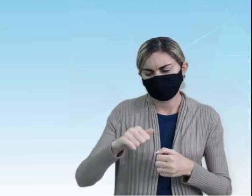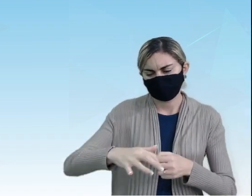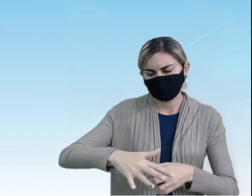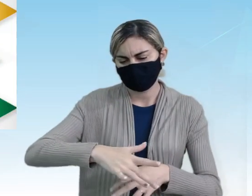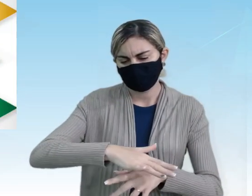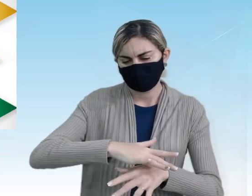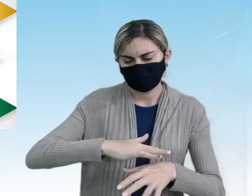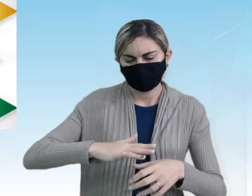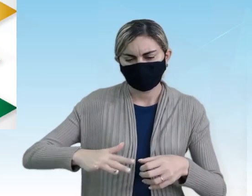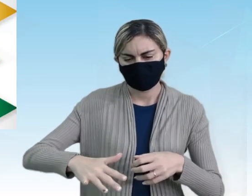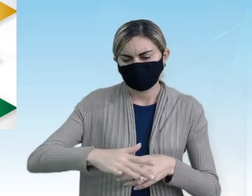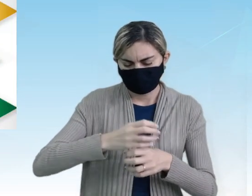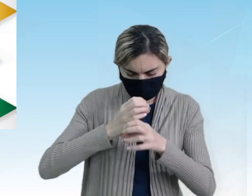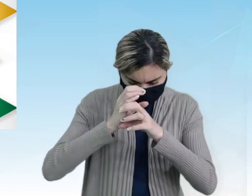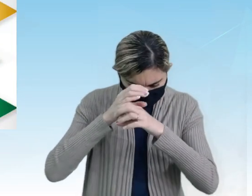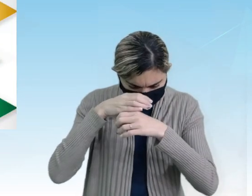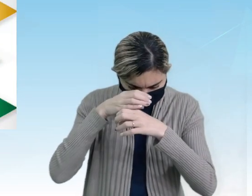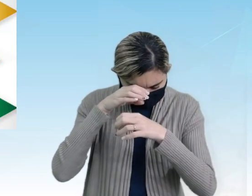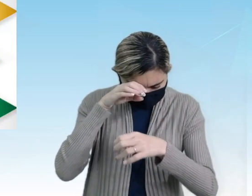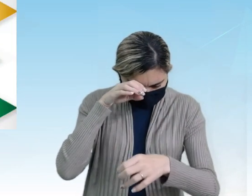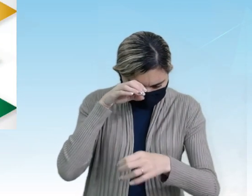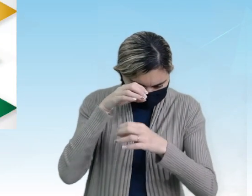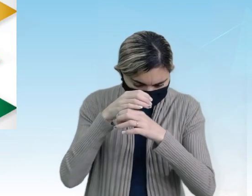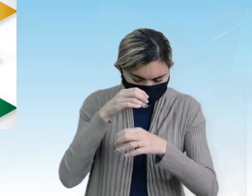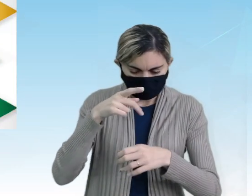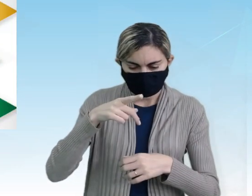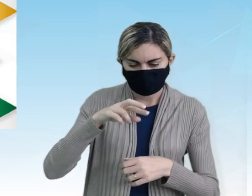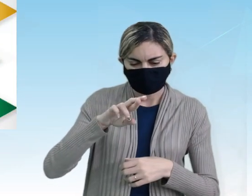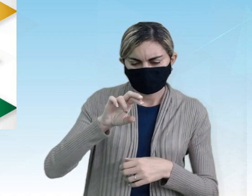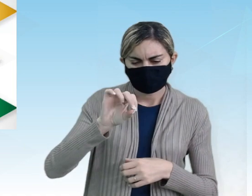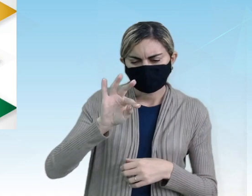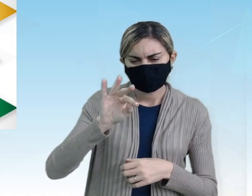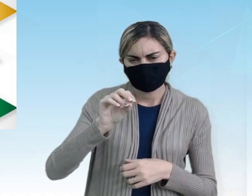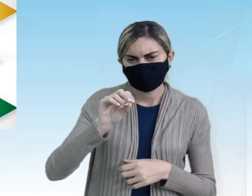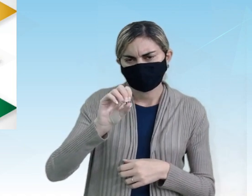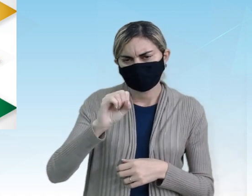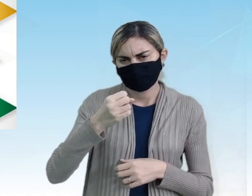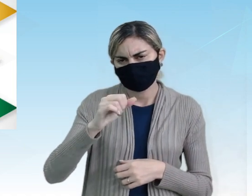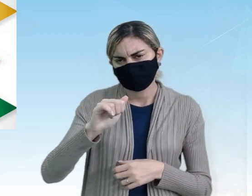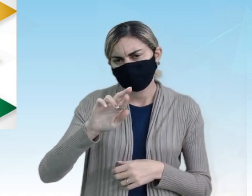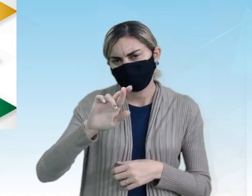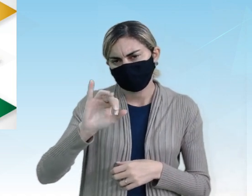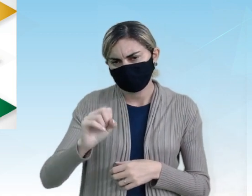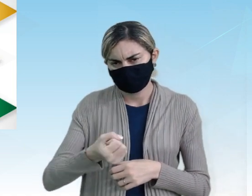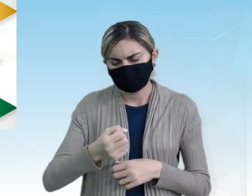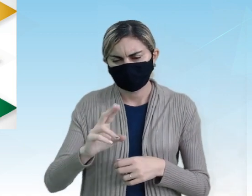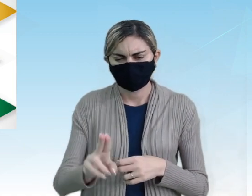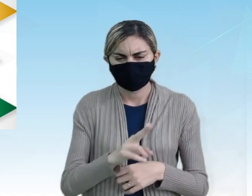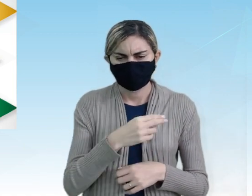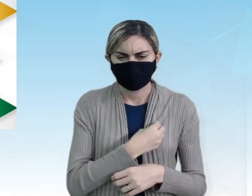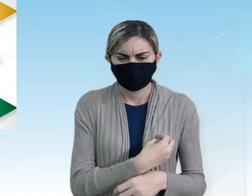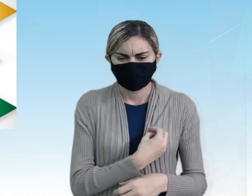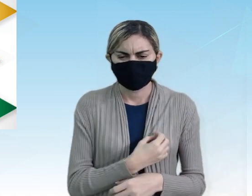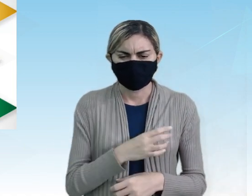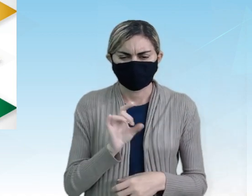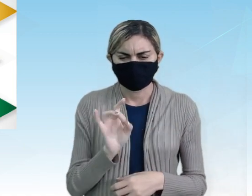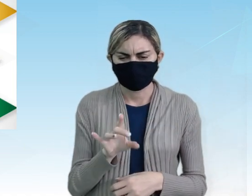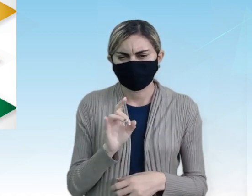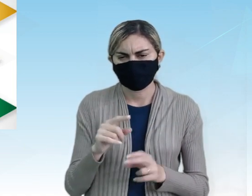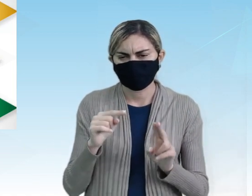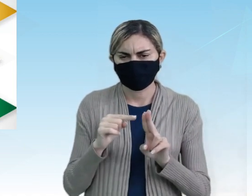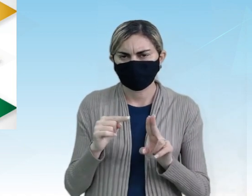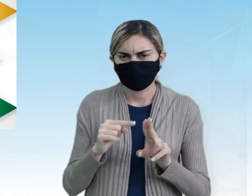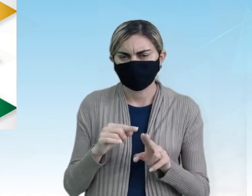são microscópicas e também dos protozoários. Esses seres vivos eles irão viver apenas com uma